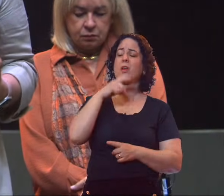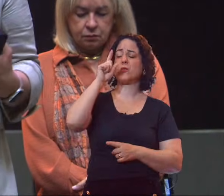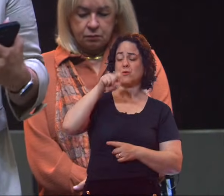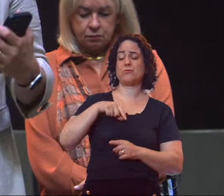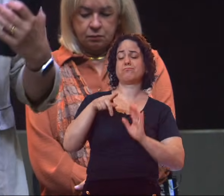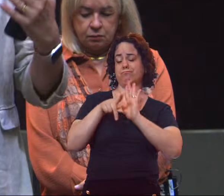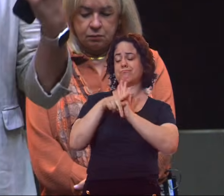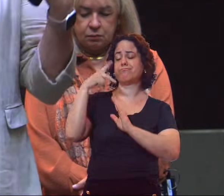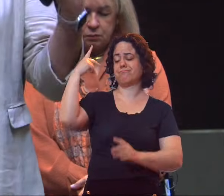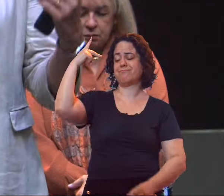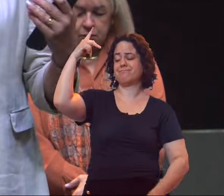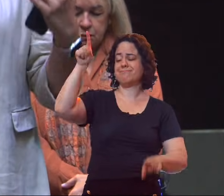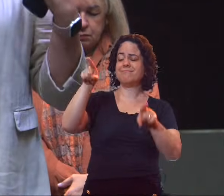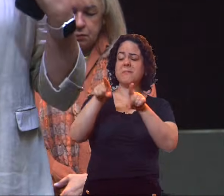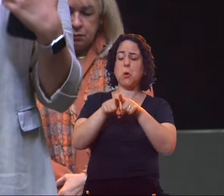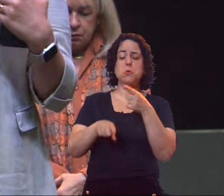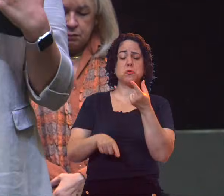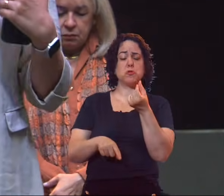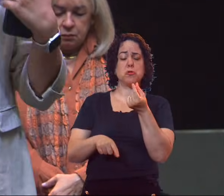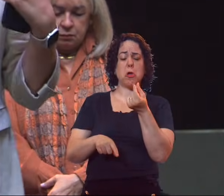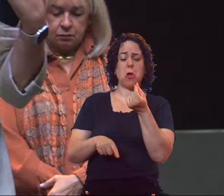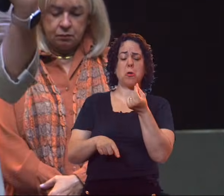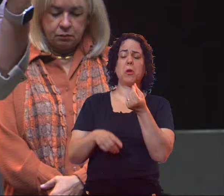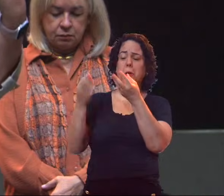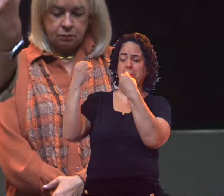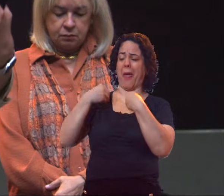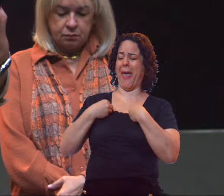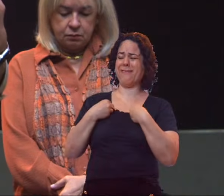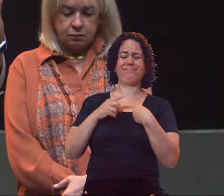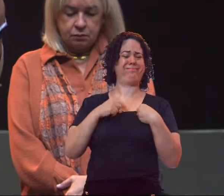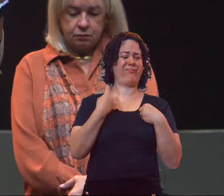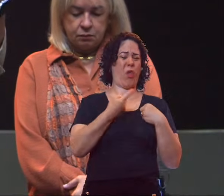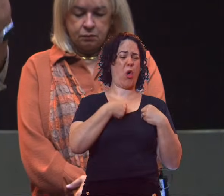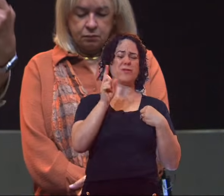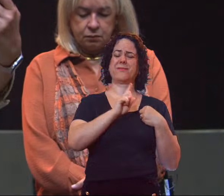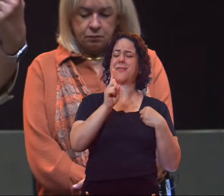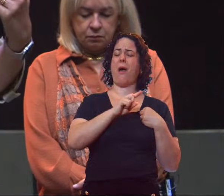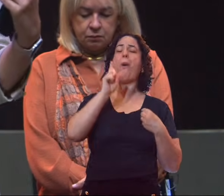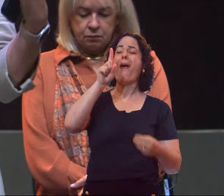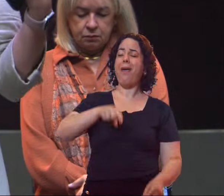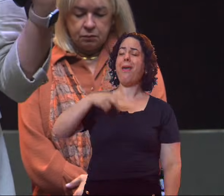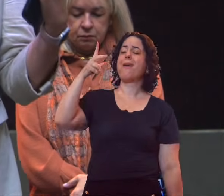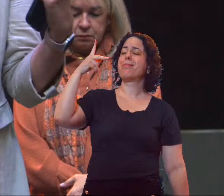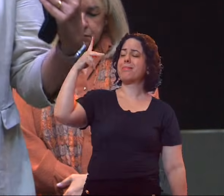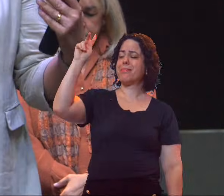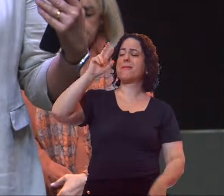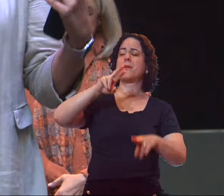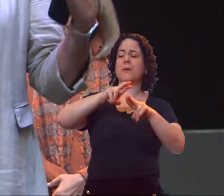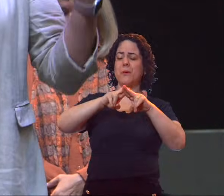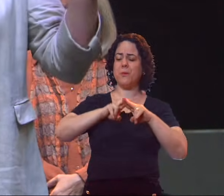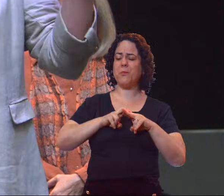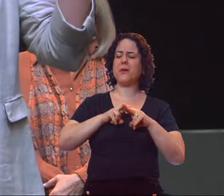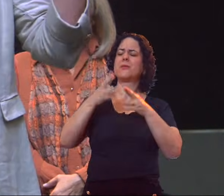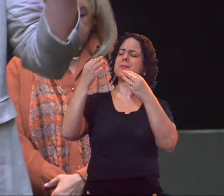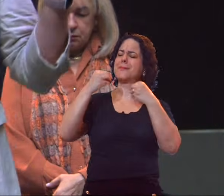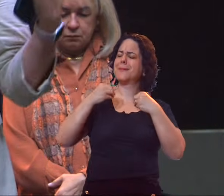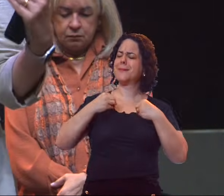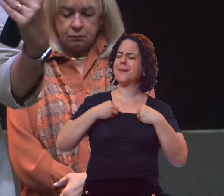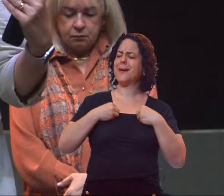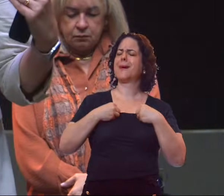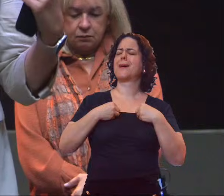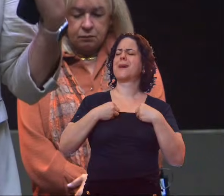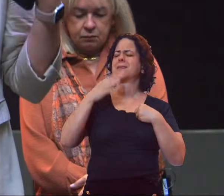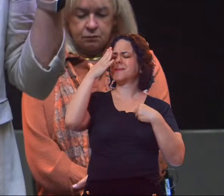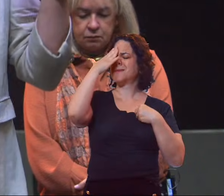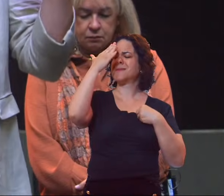teus. O dinheiro que tu tens nos dado não é nosso, é teu. Por isso, Deus, dá-nos